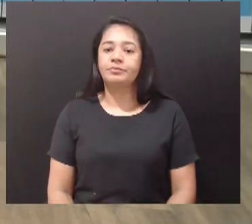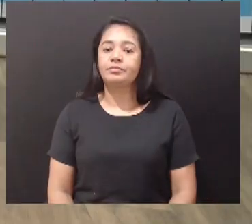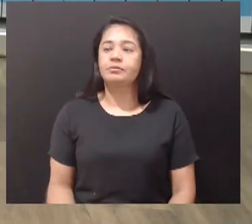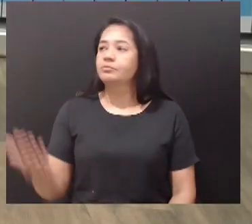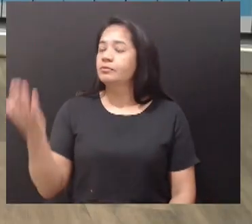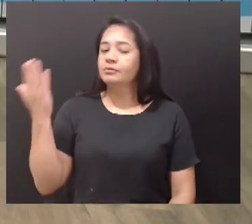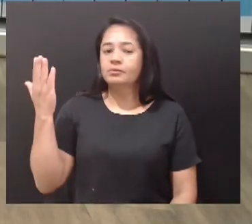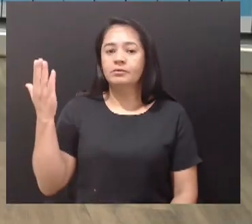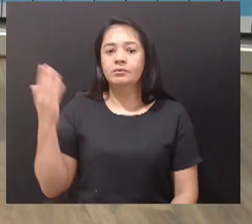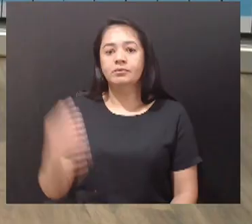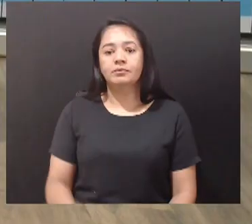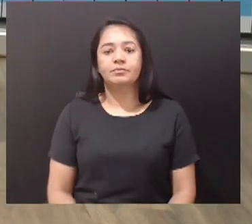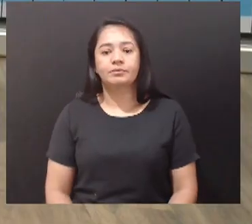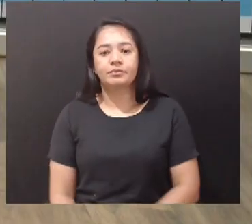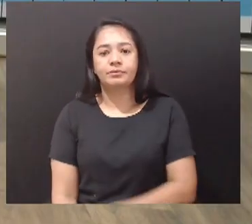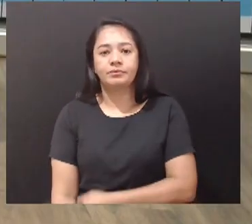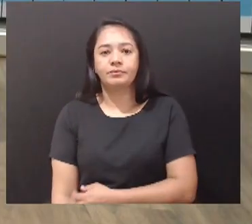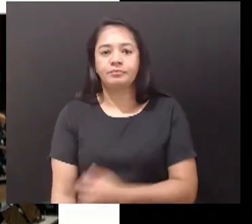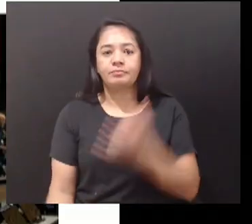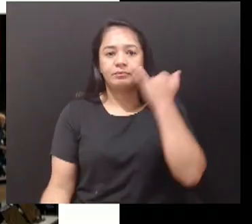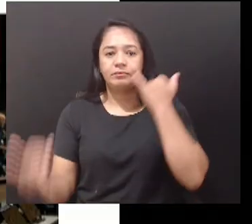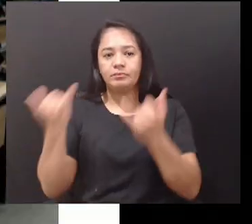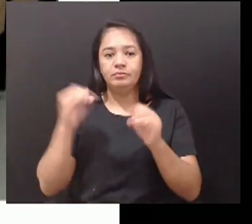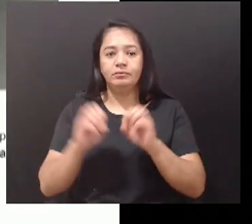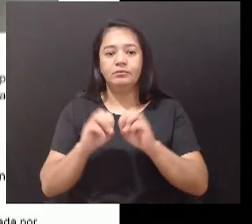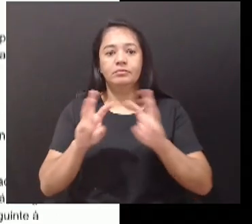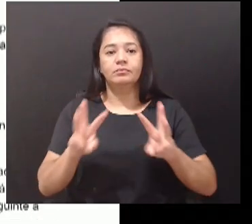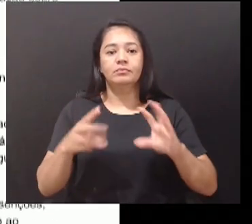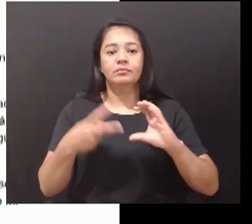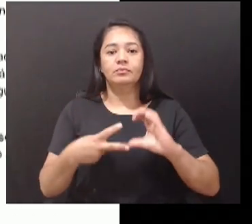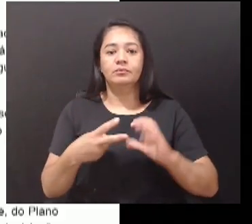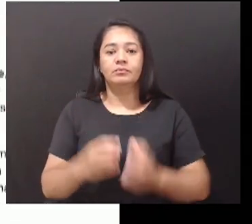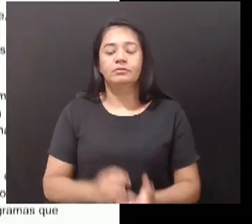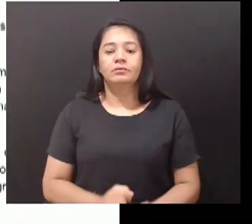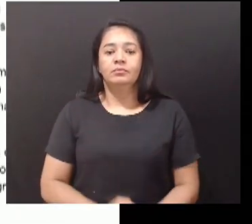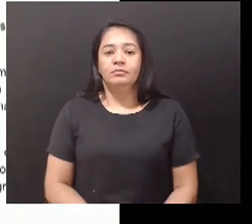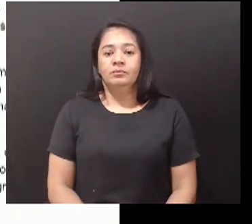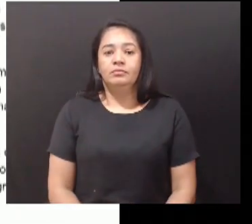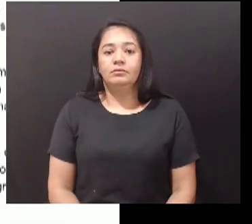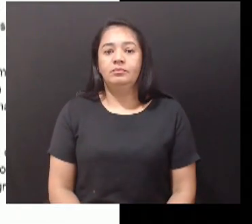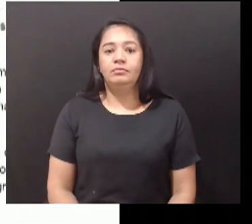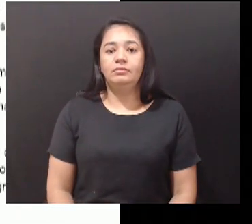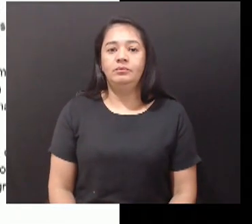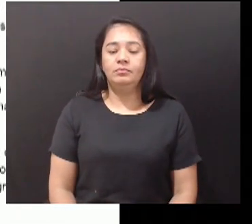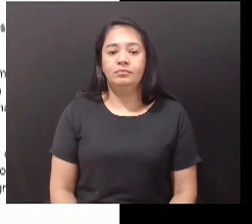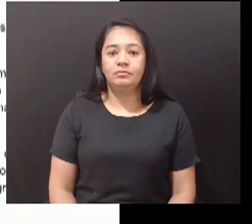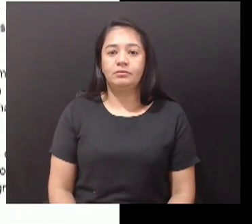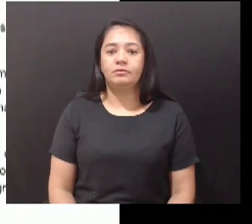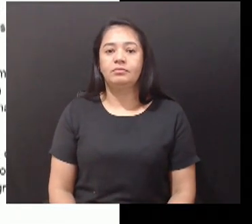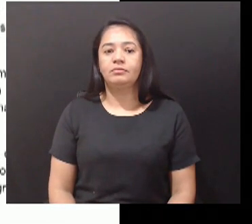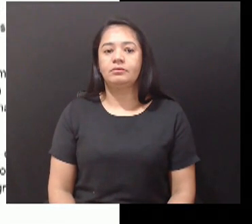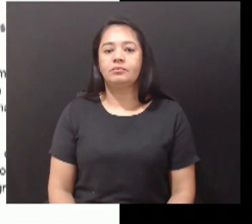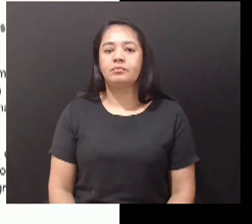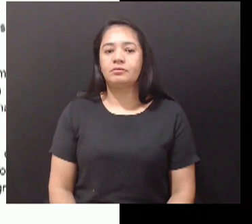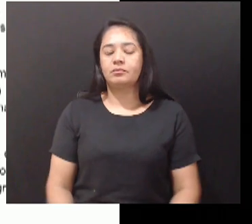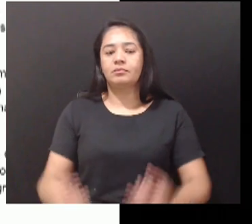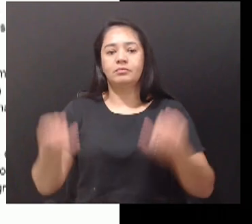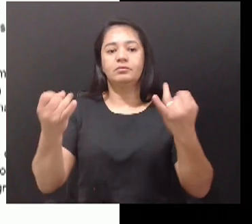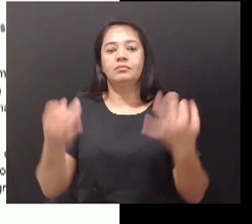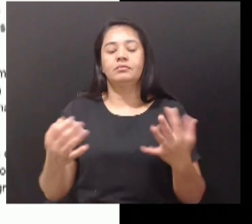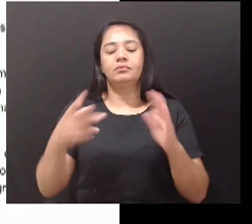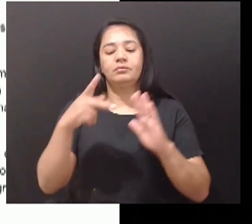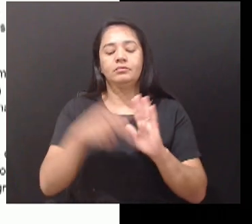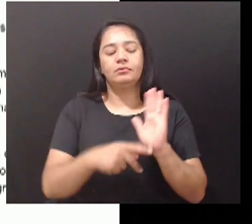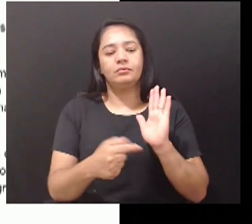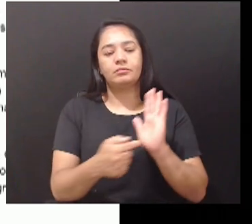essas notícias estão aqui no site da Câmara. Ó. Nós temos aqui, olha, falando justamente desse projeto.